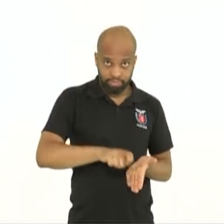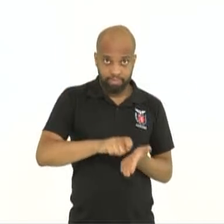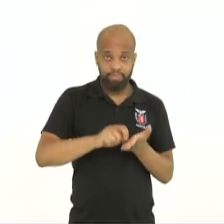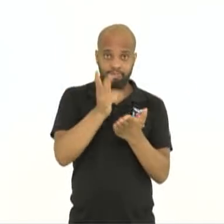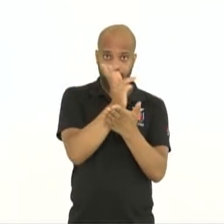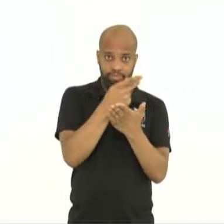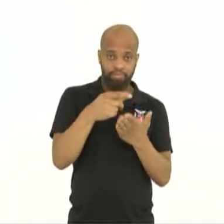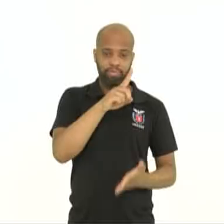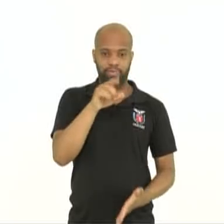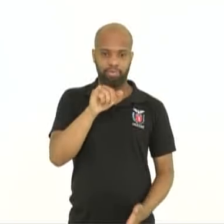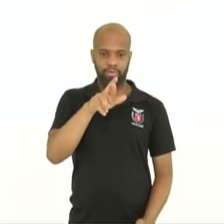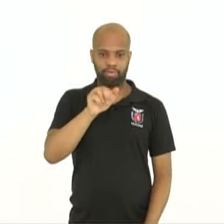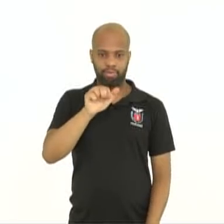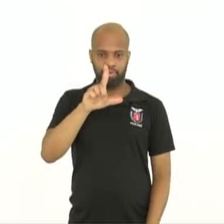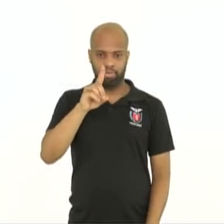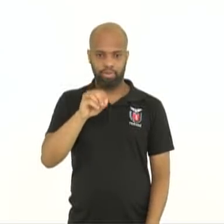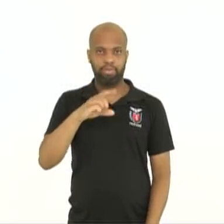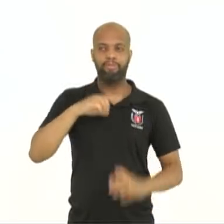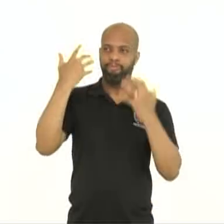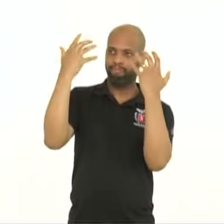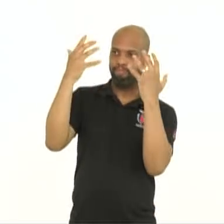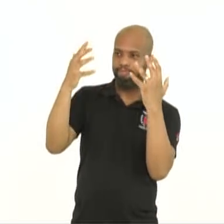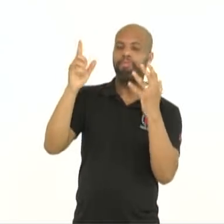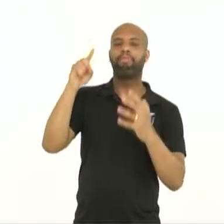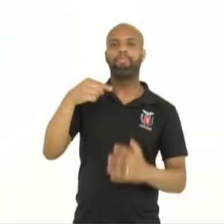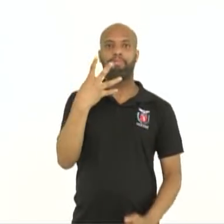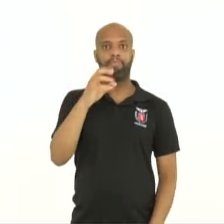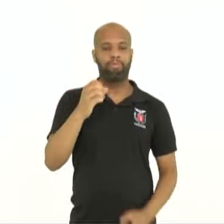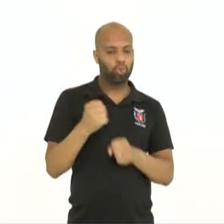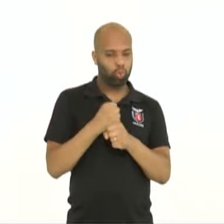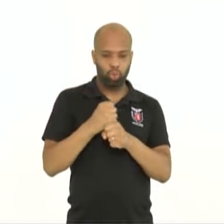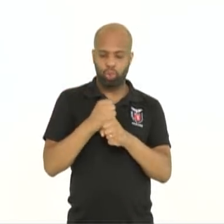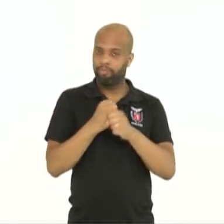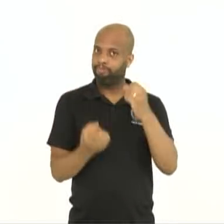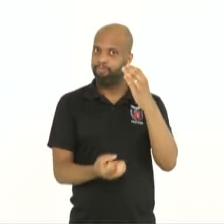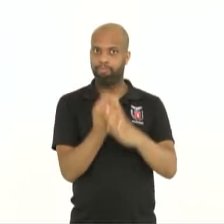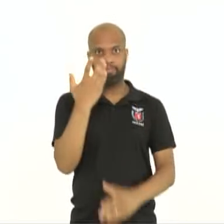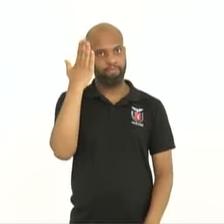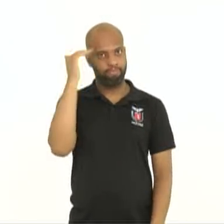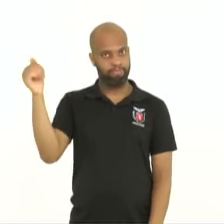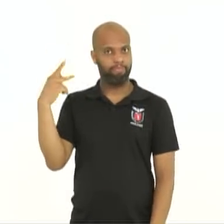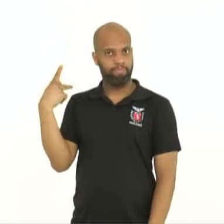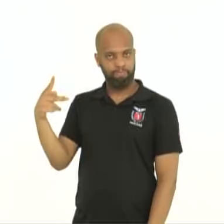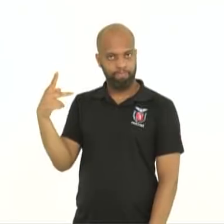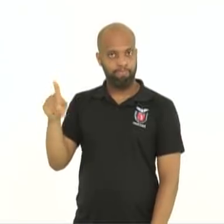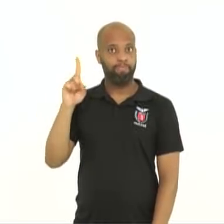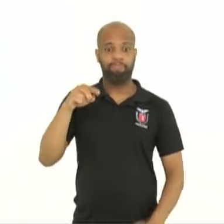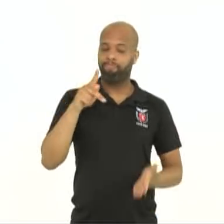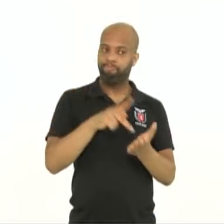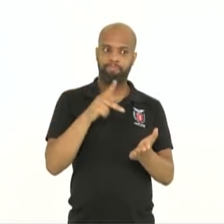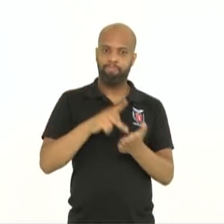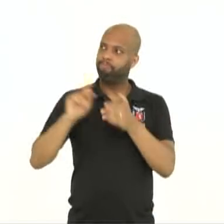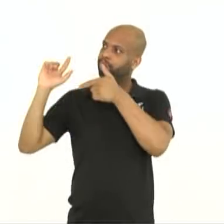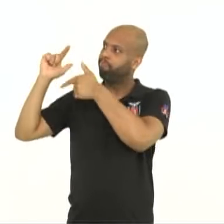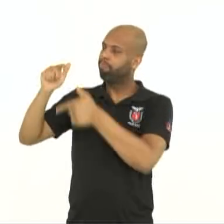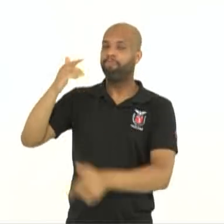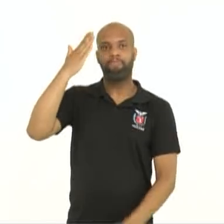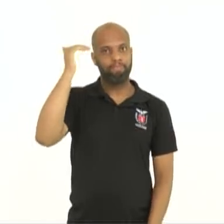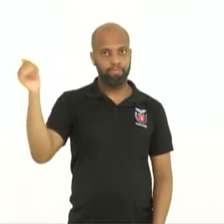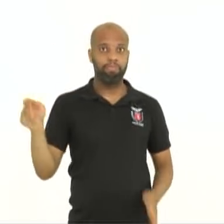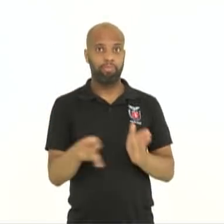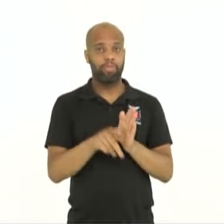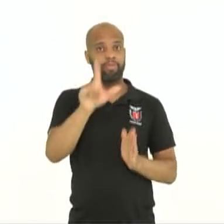Ziraldo comemora 40 anos da sua criação mais famosa. Um verdadeiro clássico da literatura